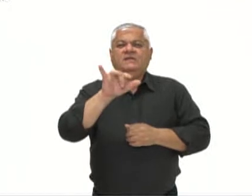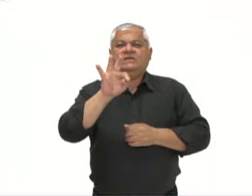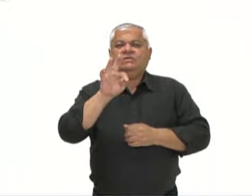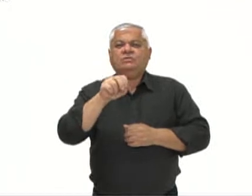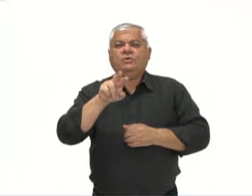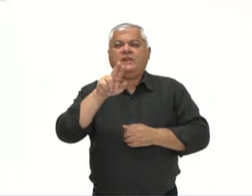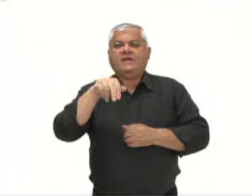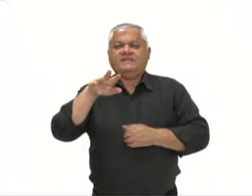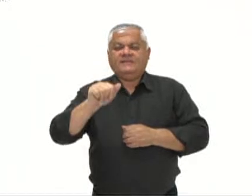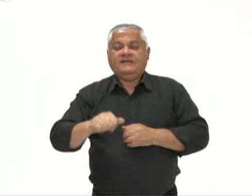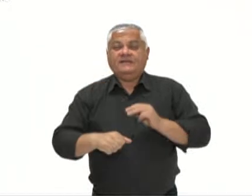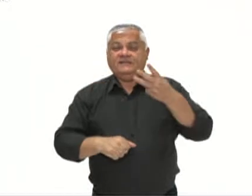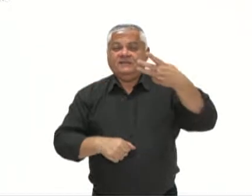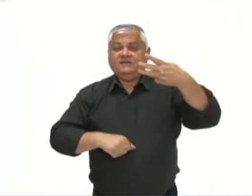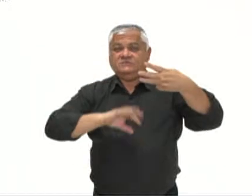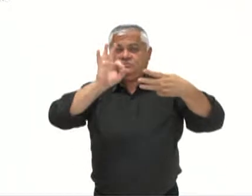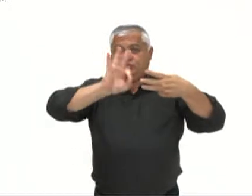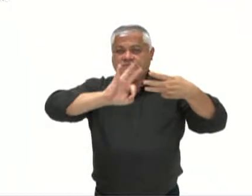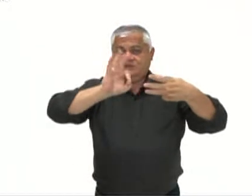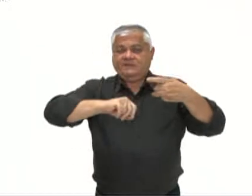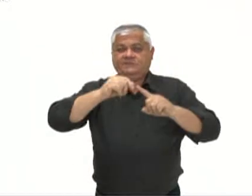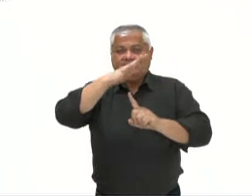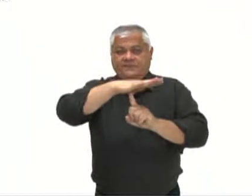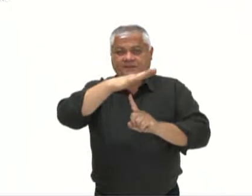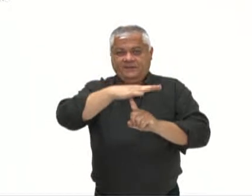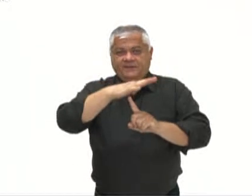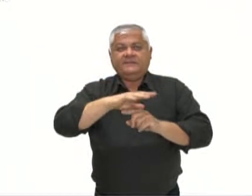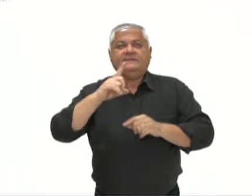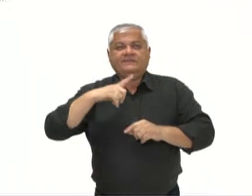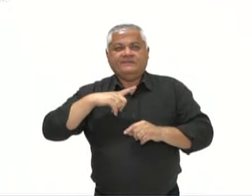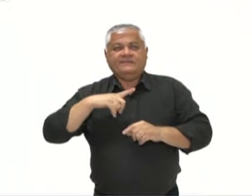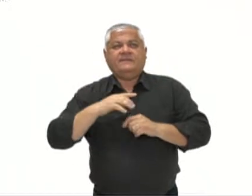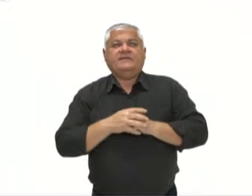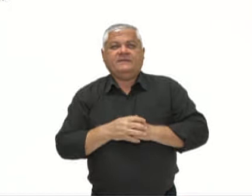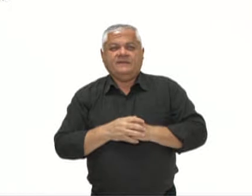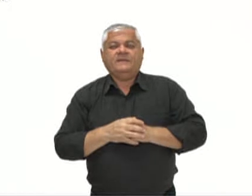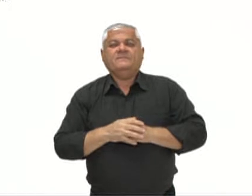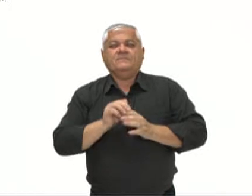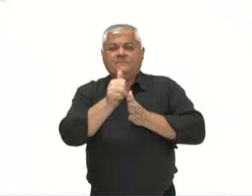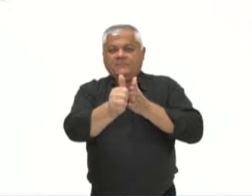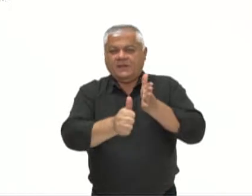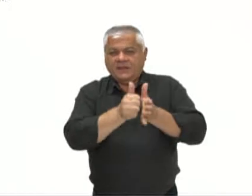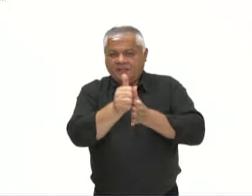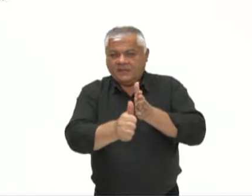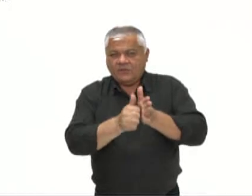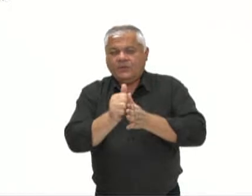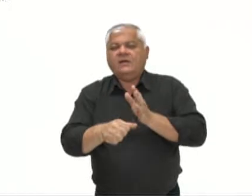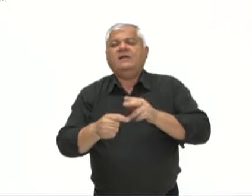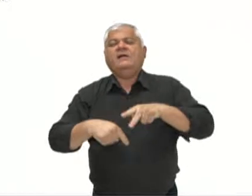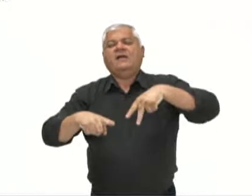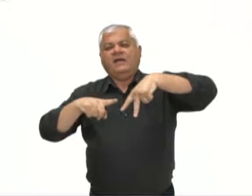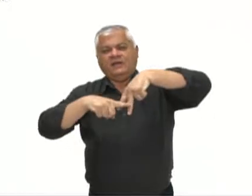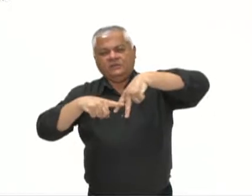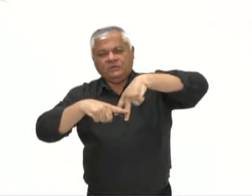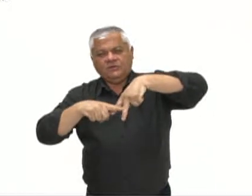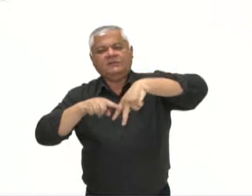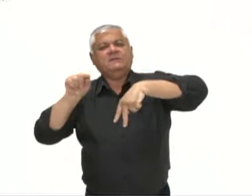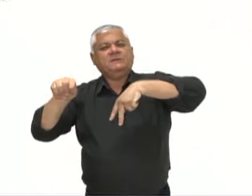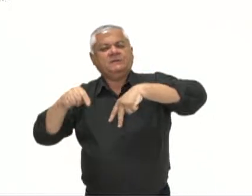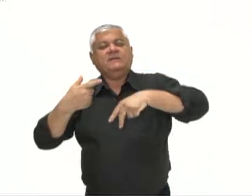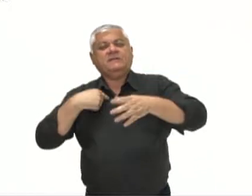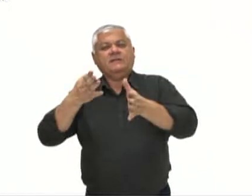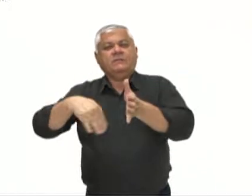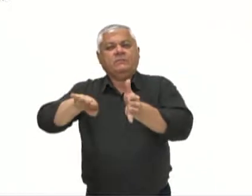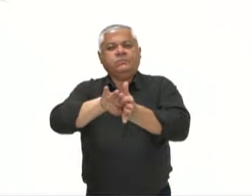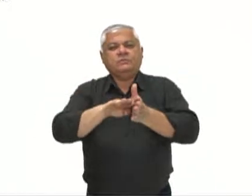a cerca de 3% do estado do Paraná, e aí nós temos ali em Paranaguá e Antonina, onde situam seus principais portos do